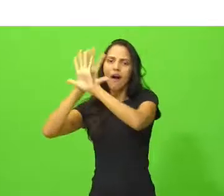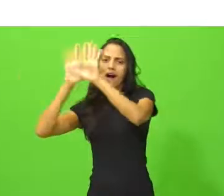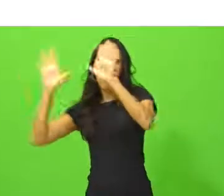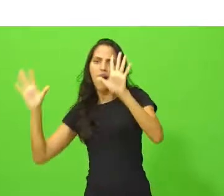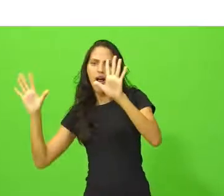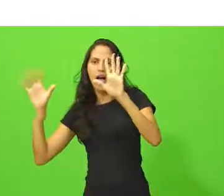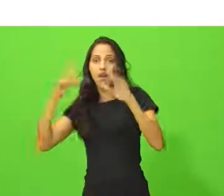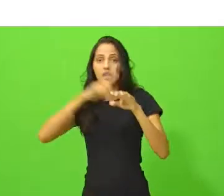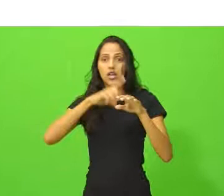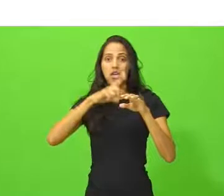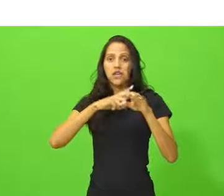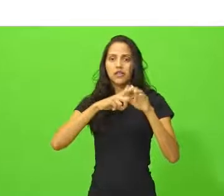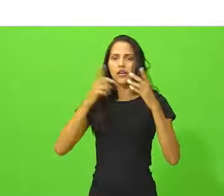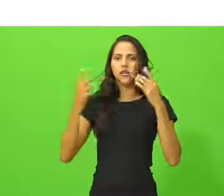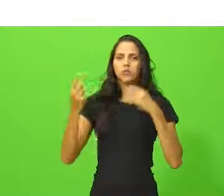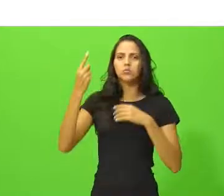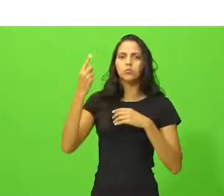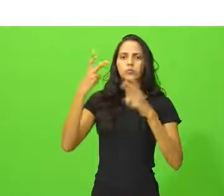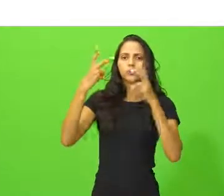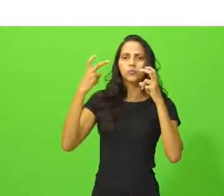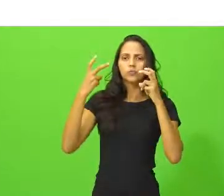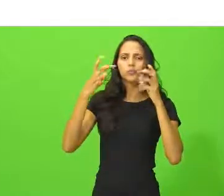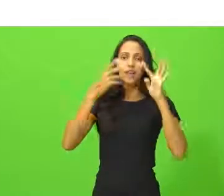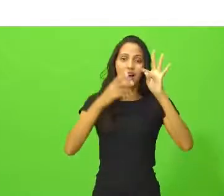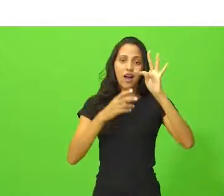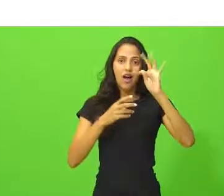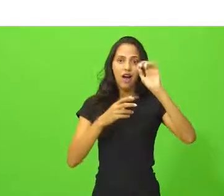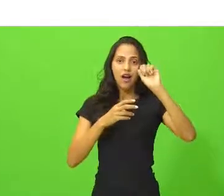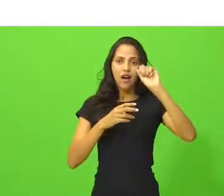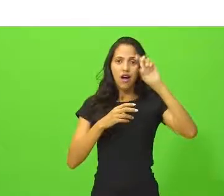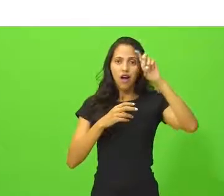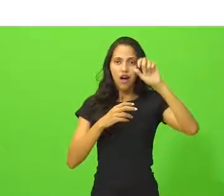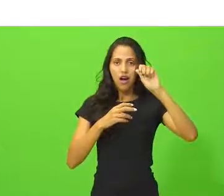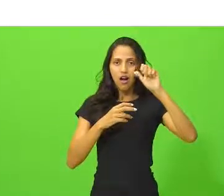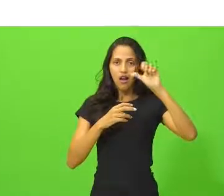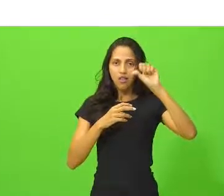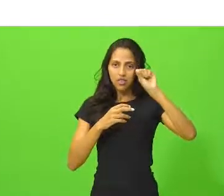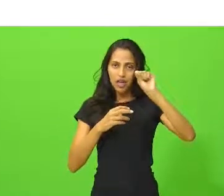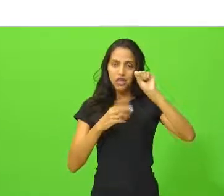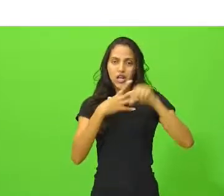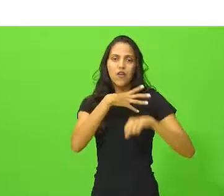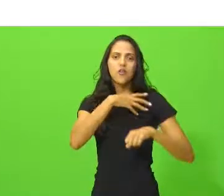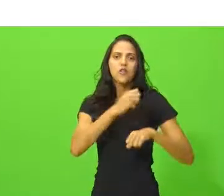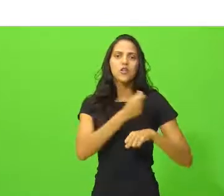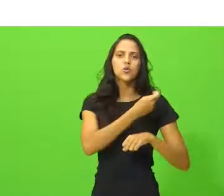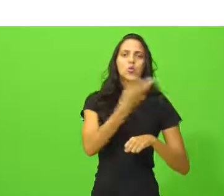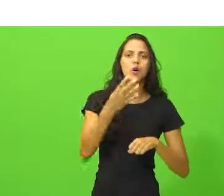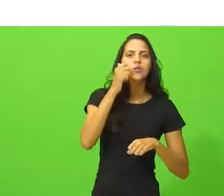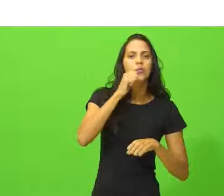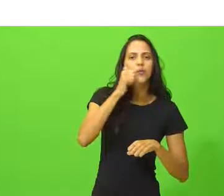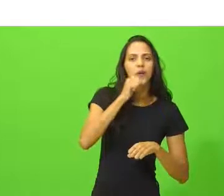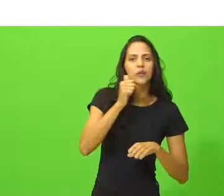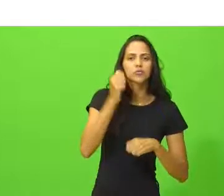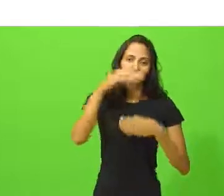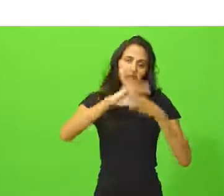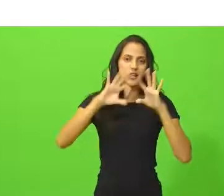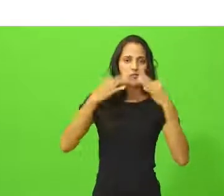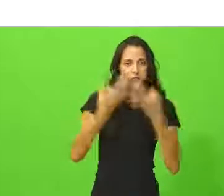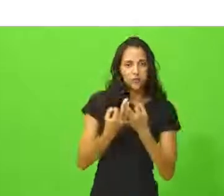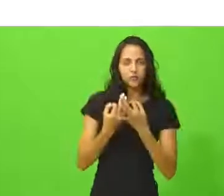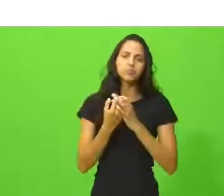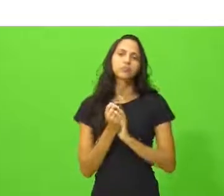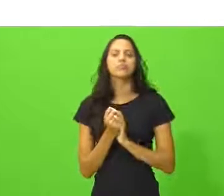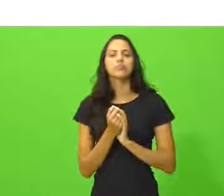nós temos a taxa de fecundidade no Brasil. Como eu falei há pouco, taxa de fecundidade, número de filhos por mulher. Vamos